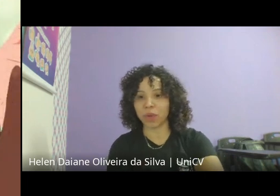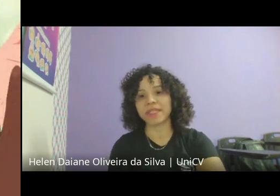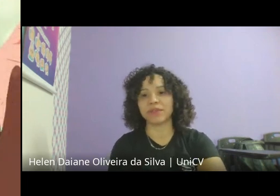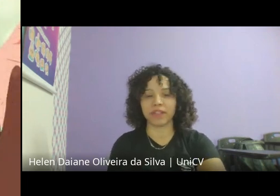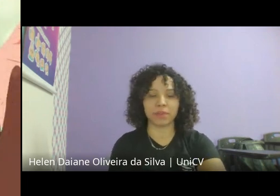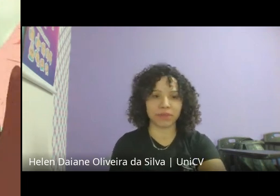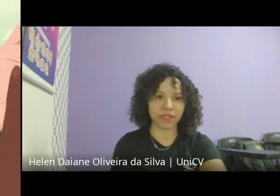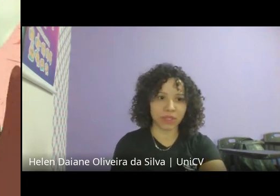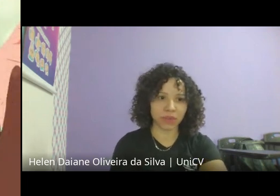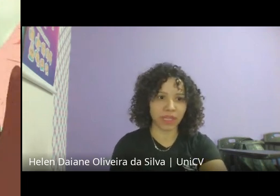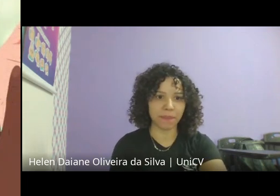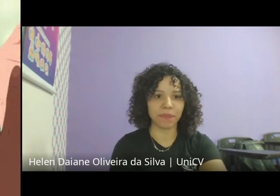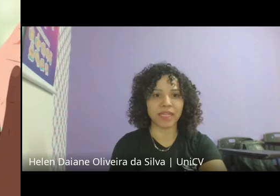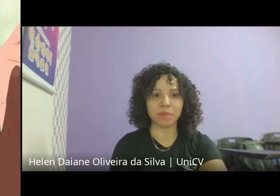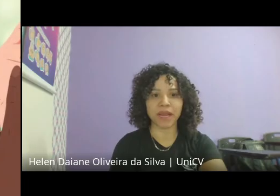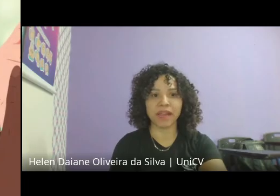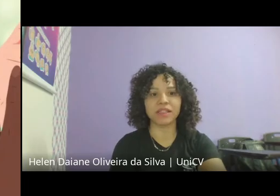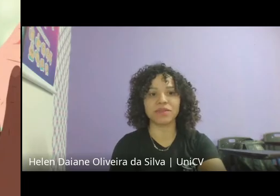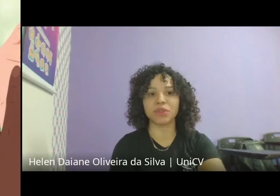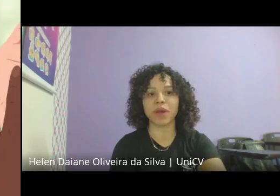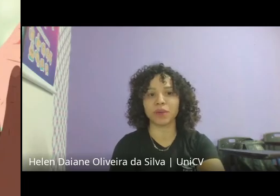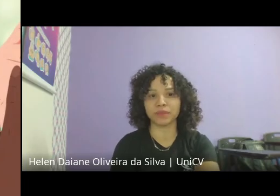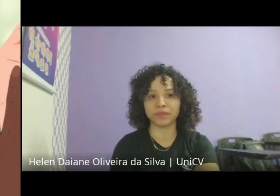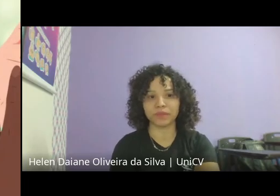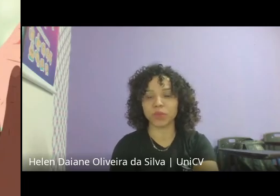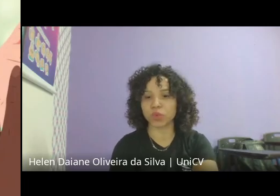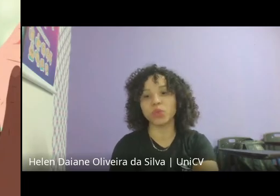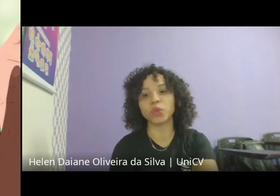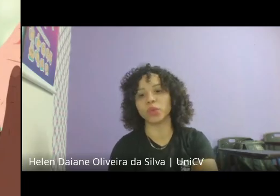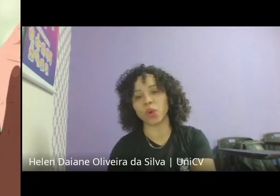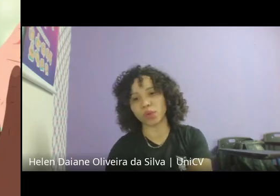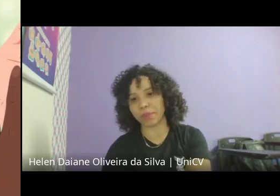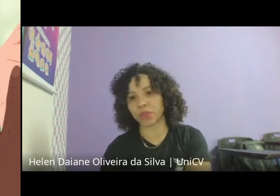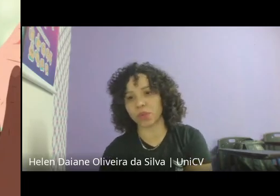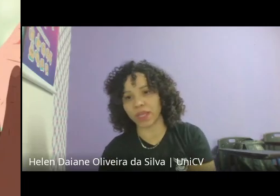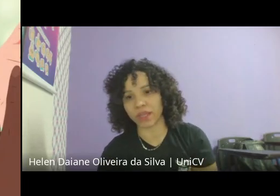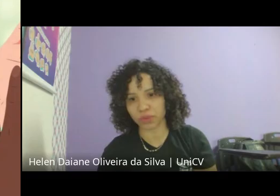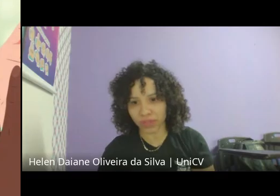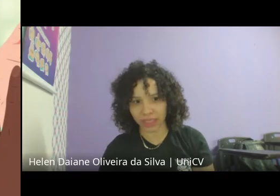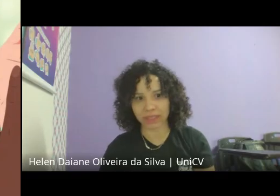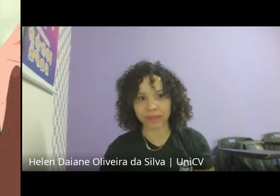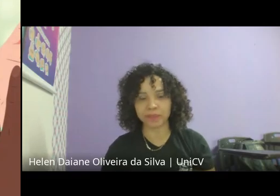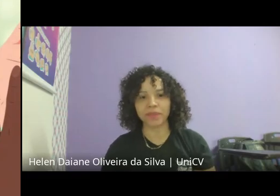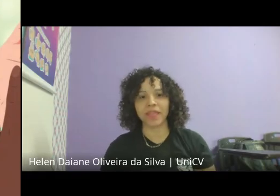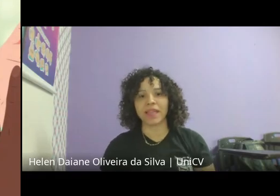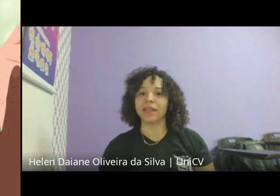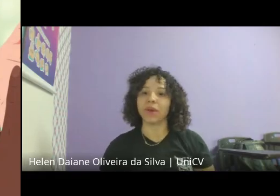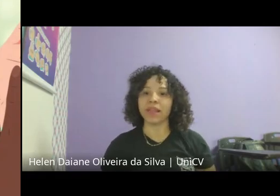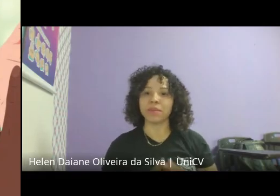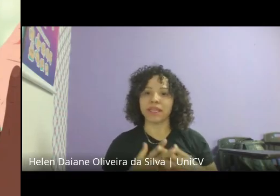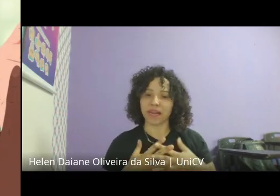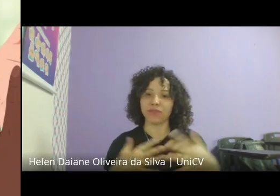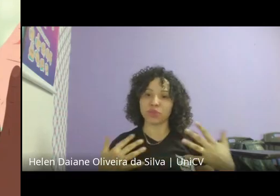Então, eu vou começar falando para vocês o quê? Da experiência visual do surdo ou da pessoa que tem surdez.